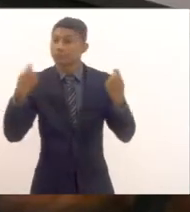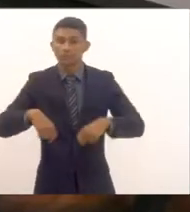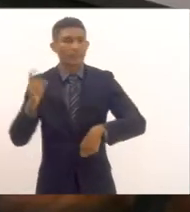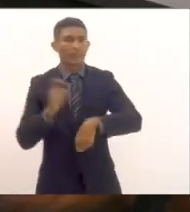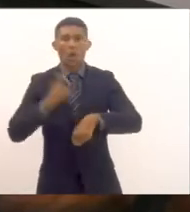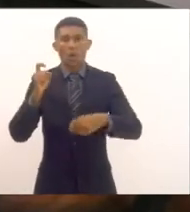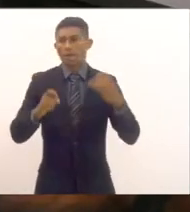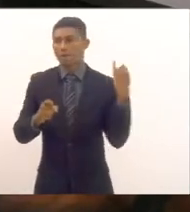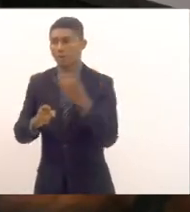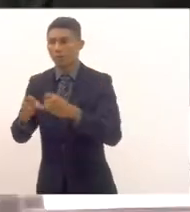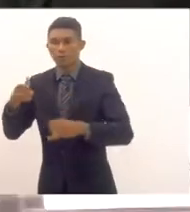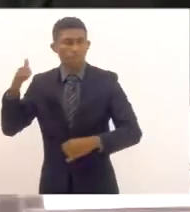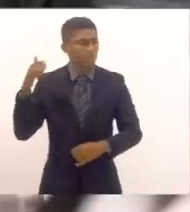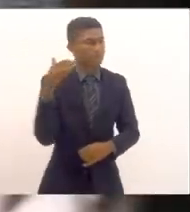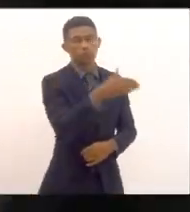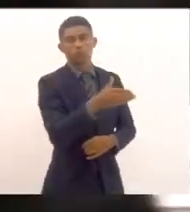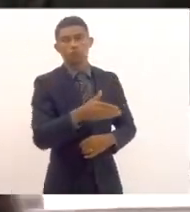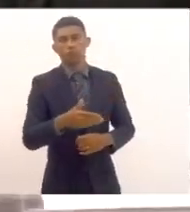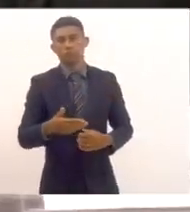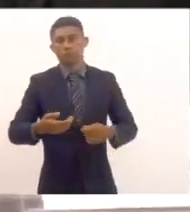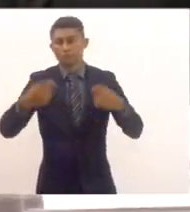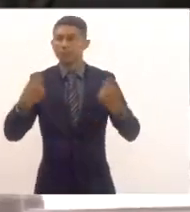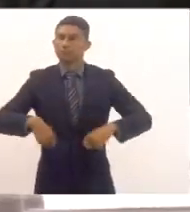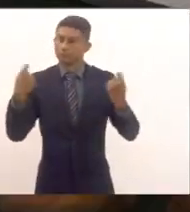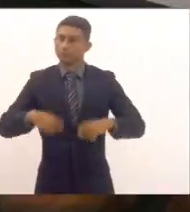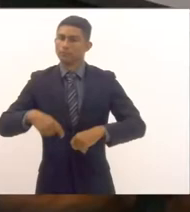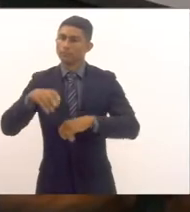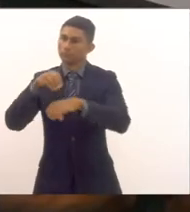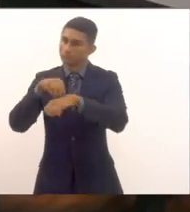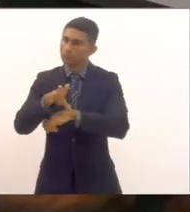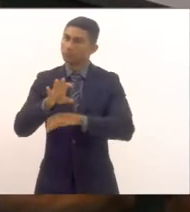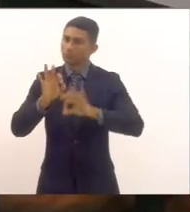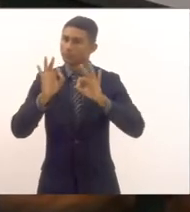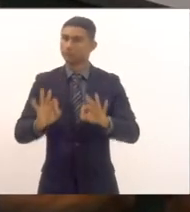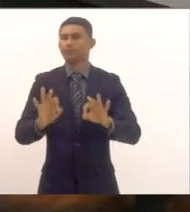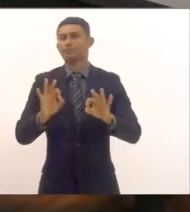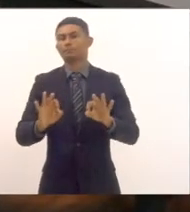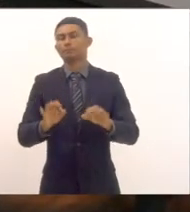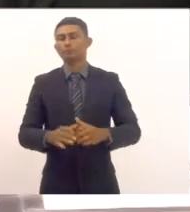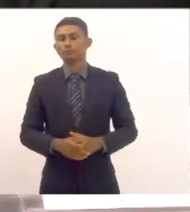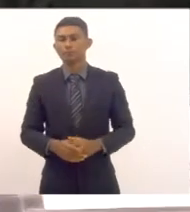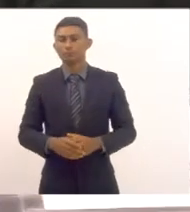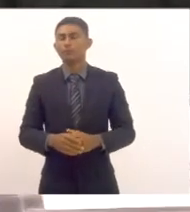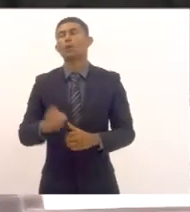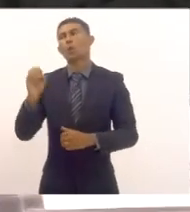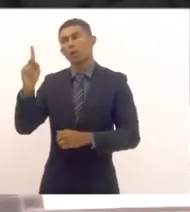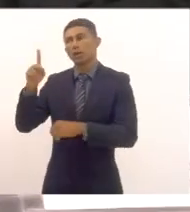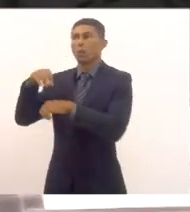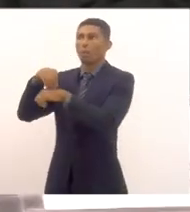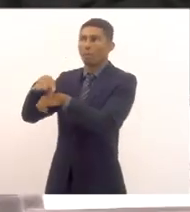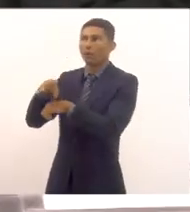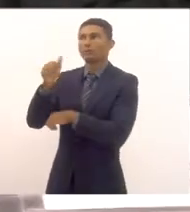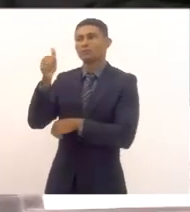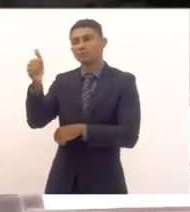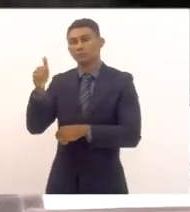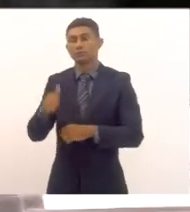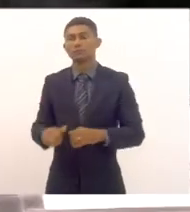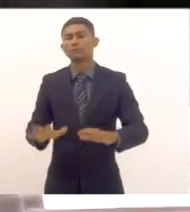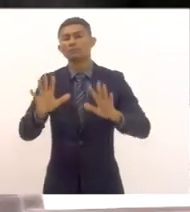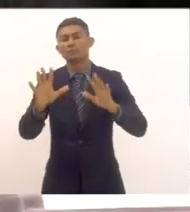feita imediatamente mas é a recomendação é essa que seja feito perícia imediatamente recomendação é essa mas